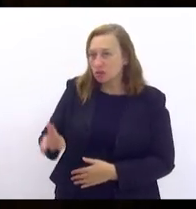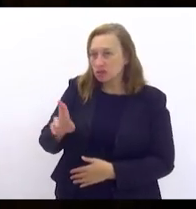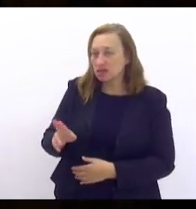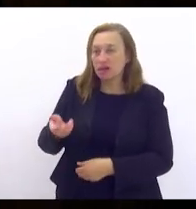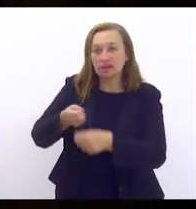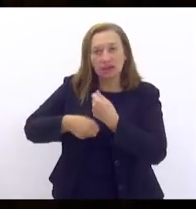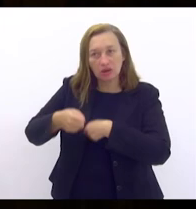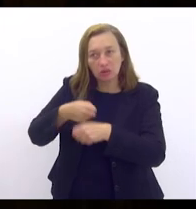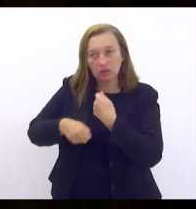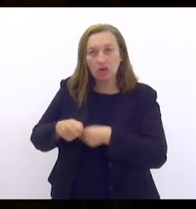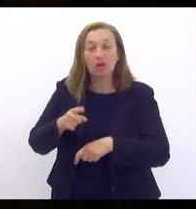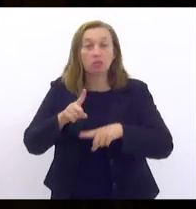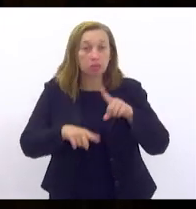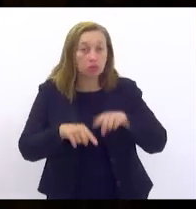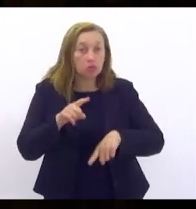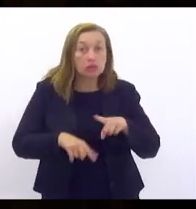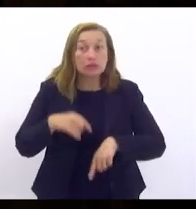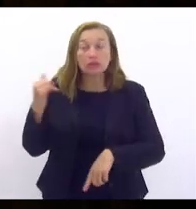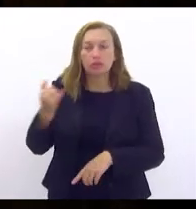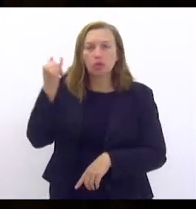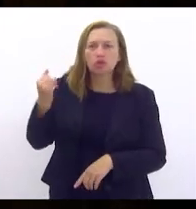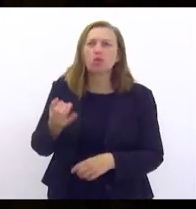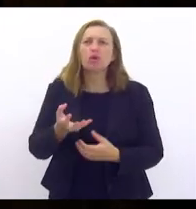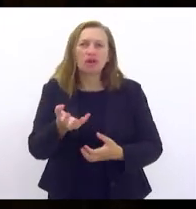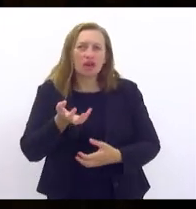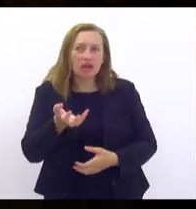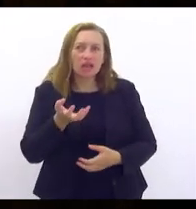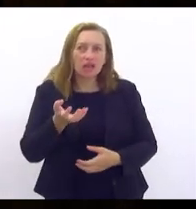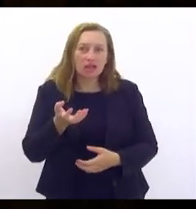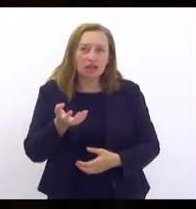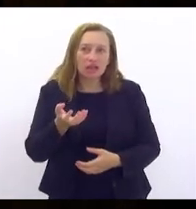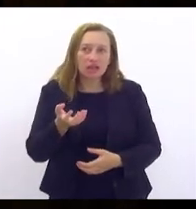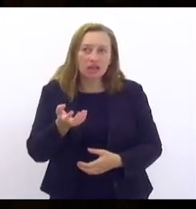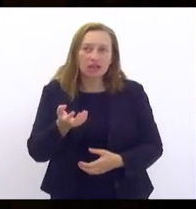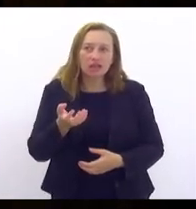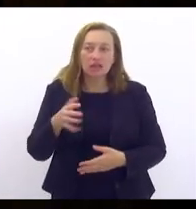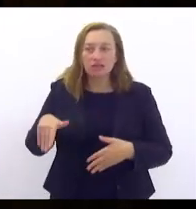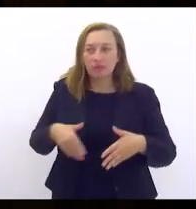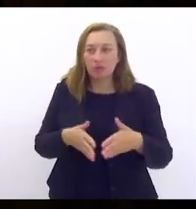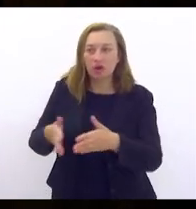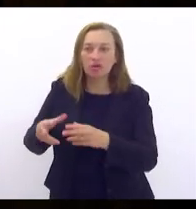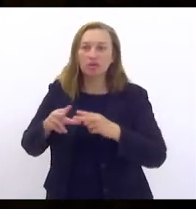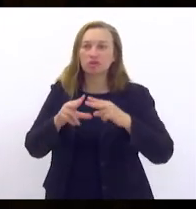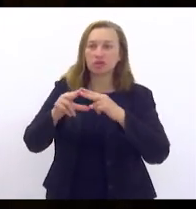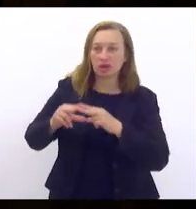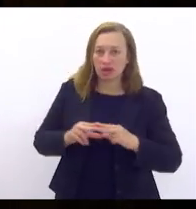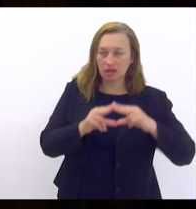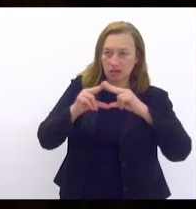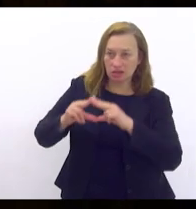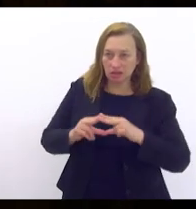ele é um produto importante e o que a gente quer que ele vá para o caminho da reciclagem da geração de trabalho e renda